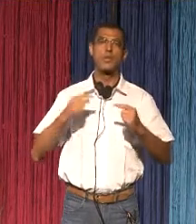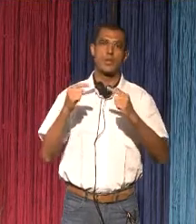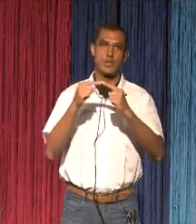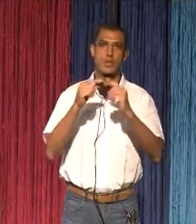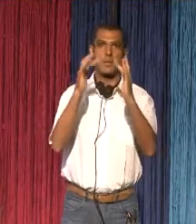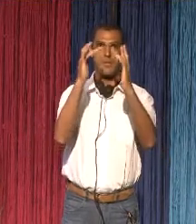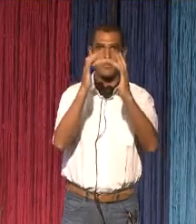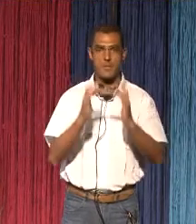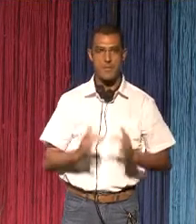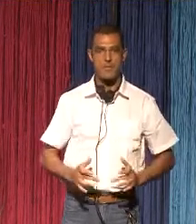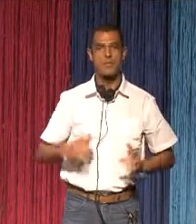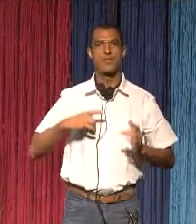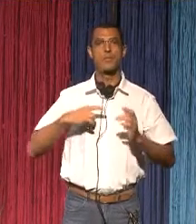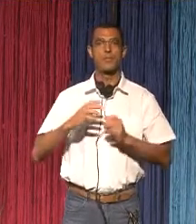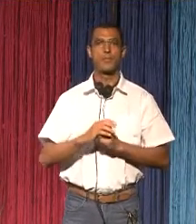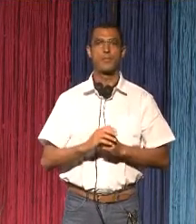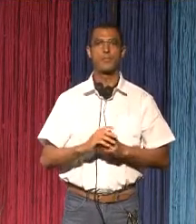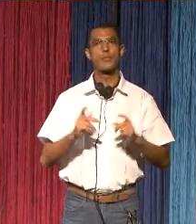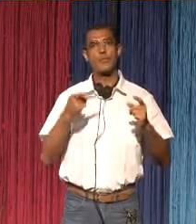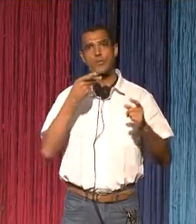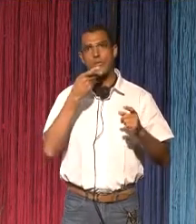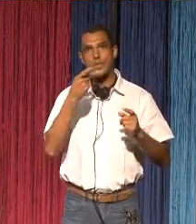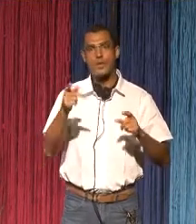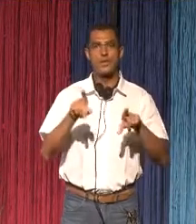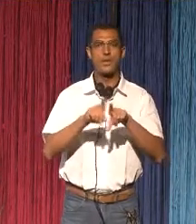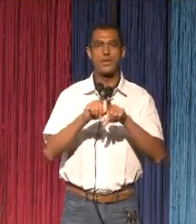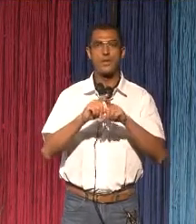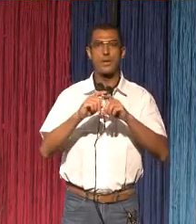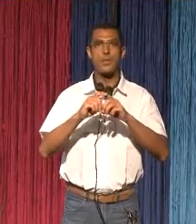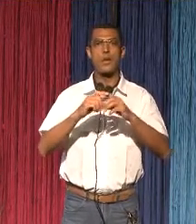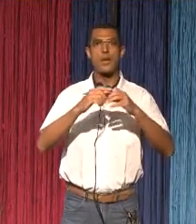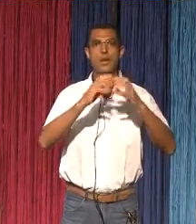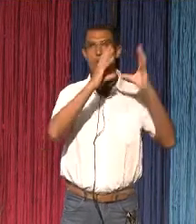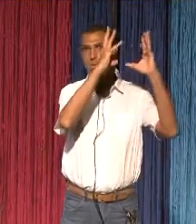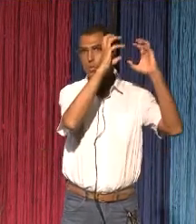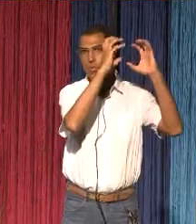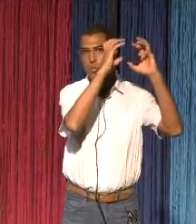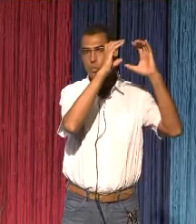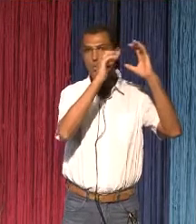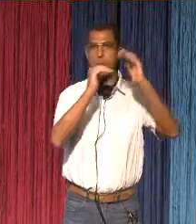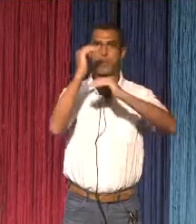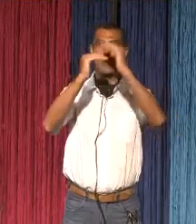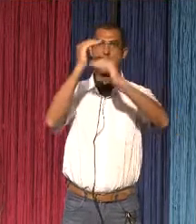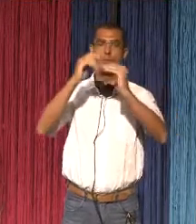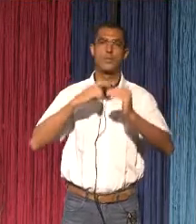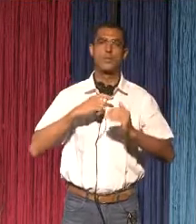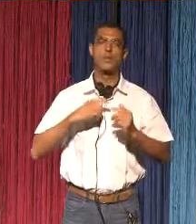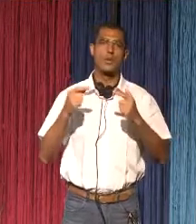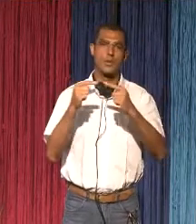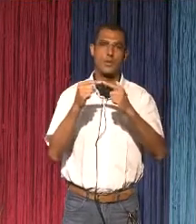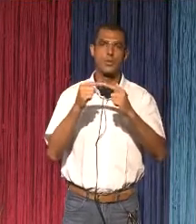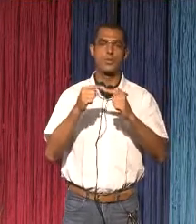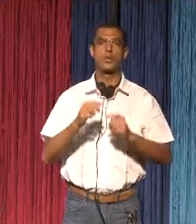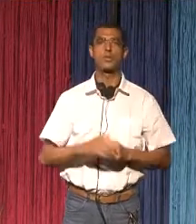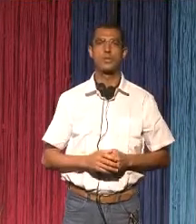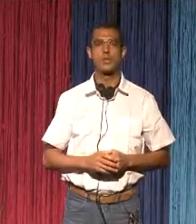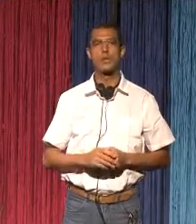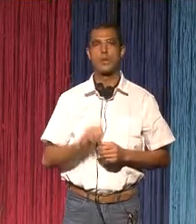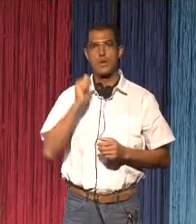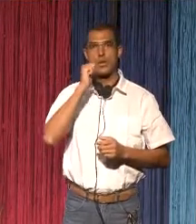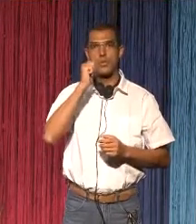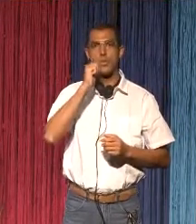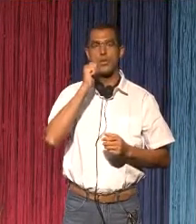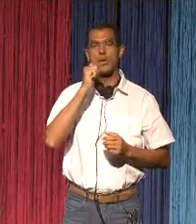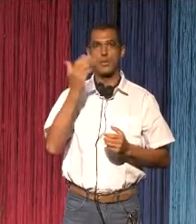da motricidade, e fala também em desenvolvimento neurológico, no sentido que a professora Adele acabou de